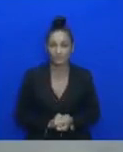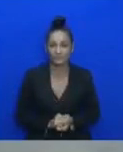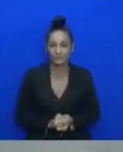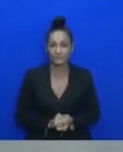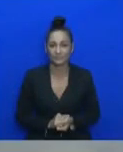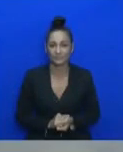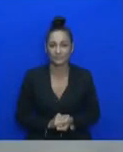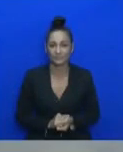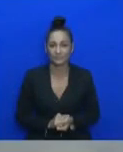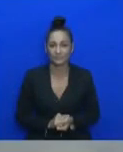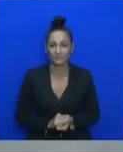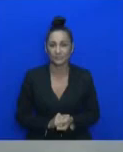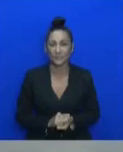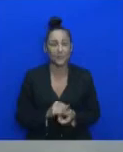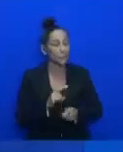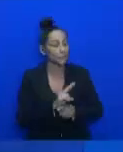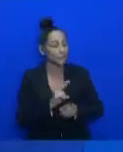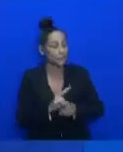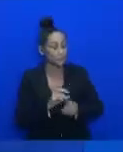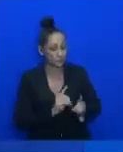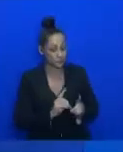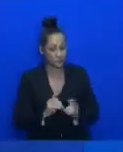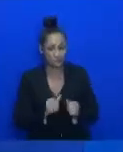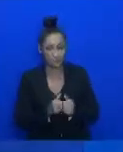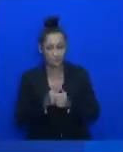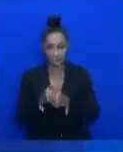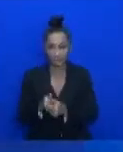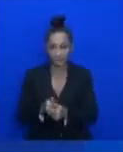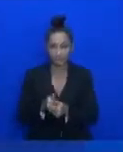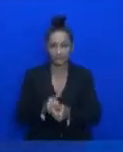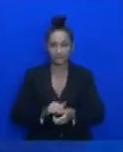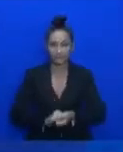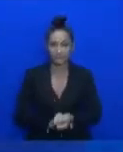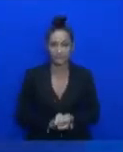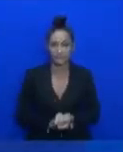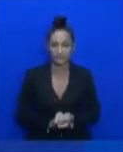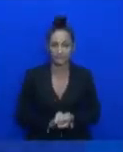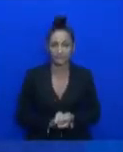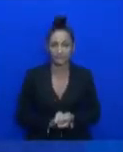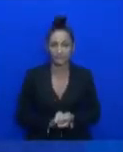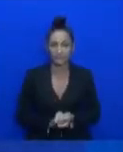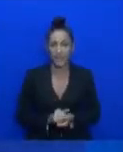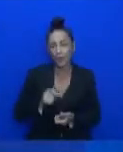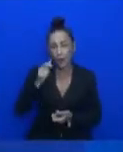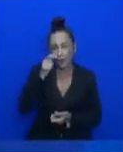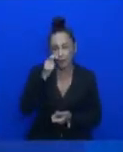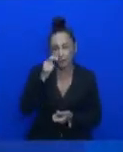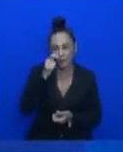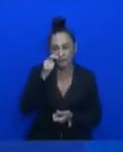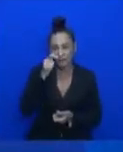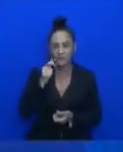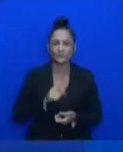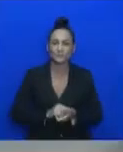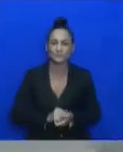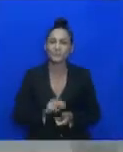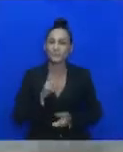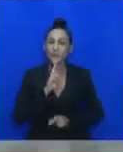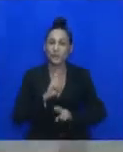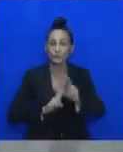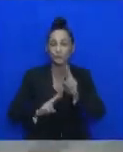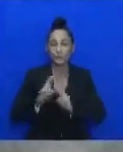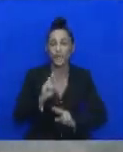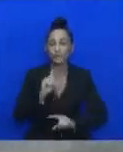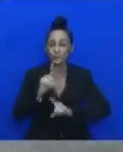Por favor, Sidney, os auditores podem comparecer ali ao centro do palco para a confirmação do resultado